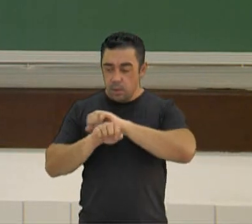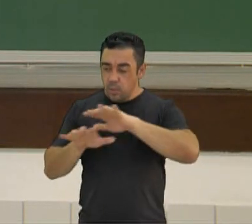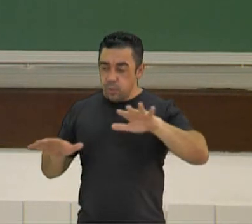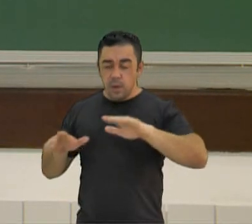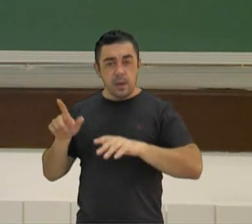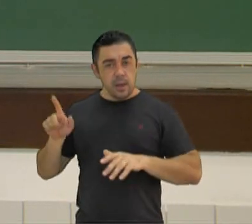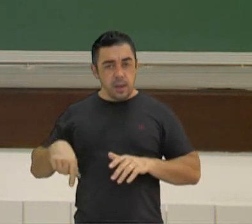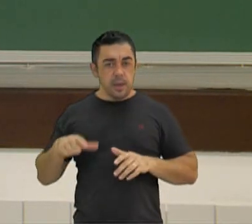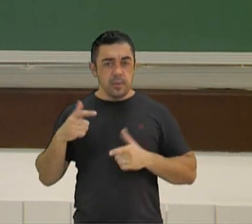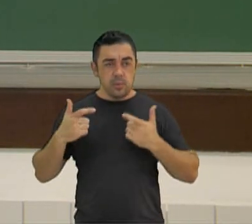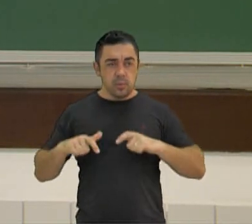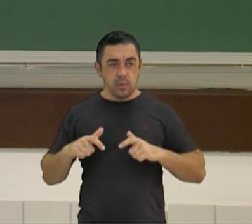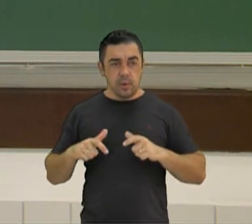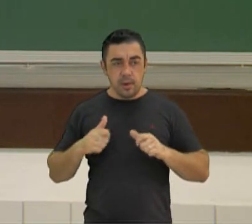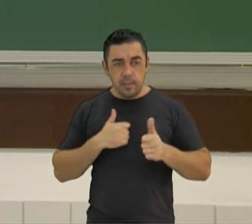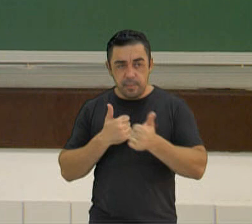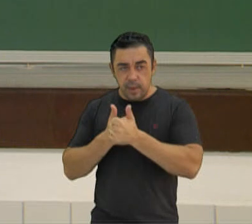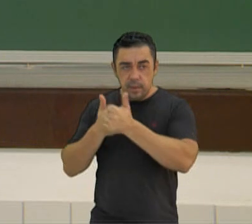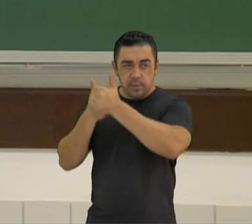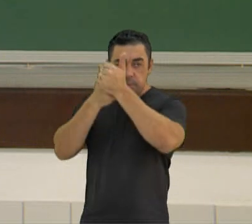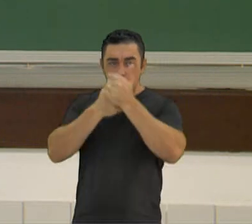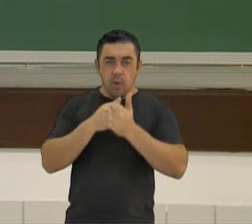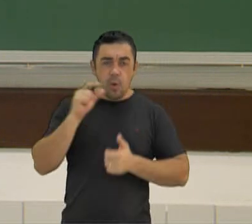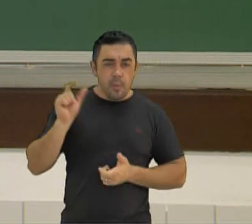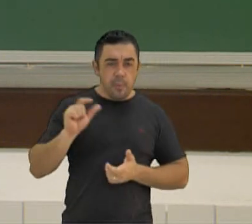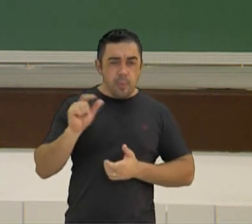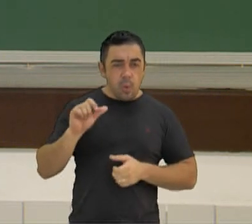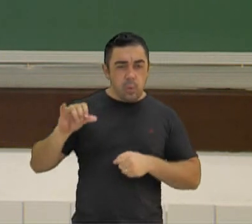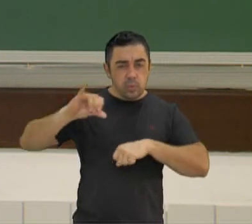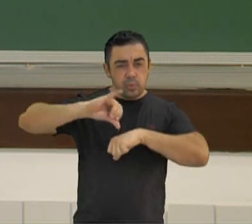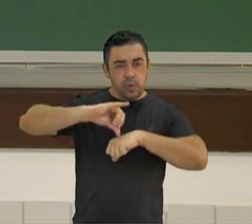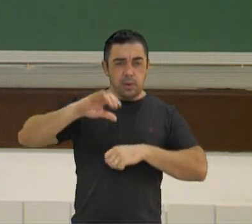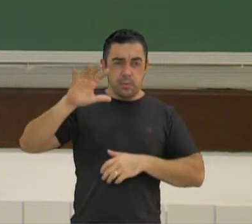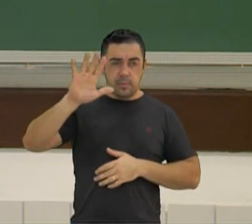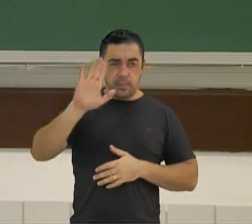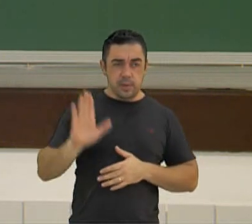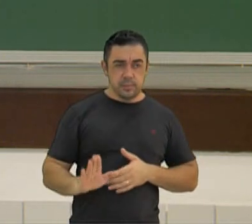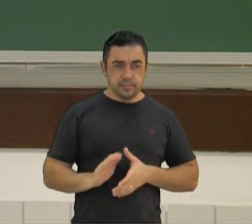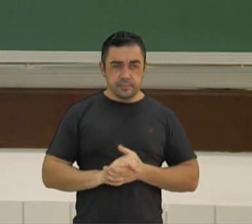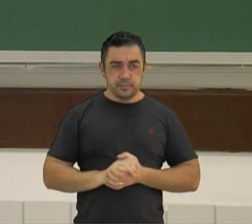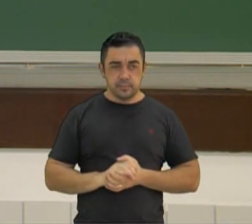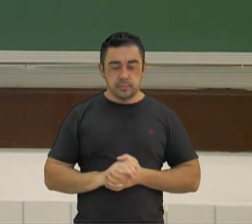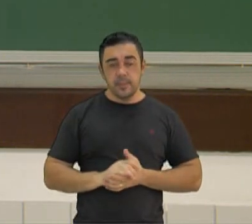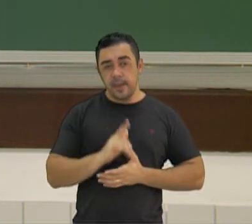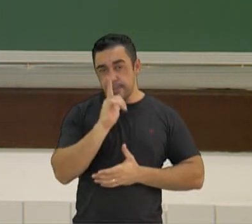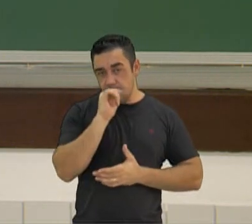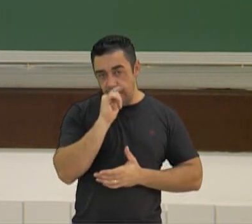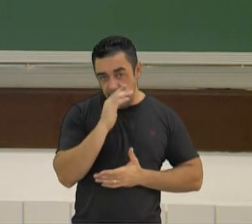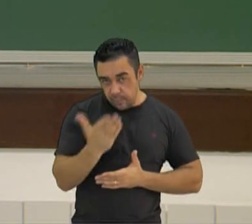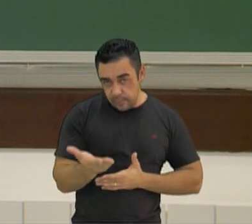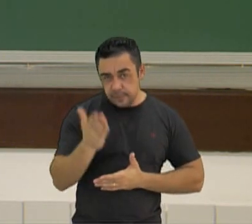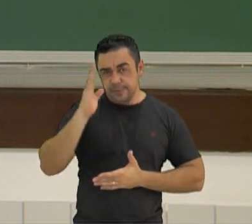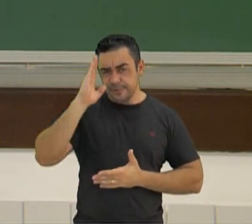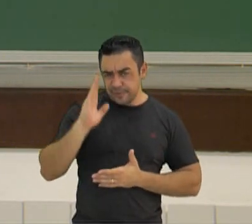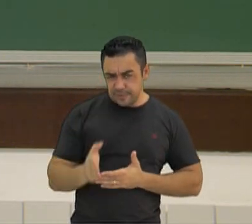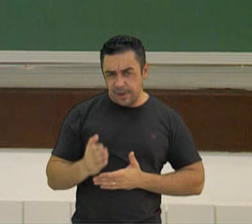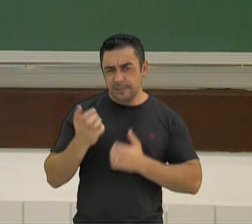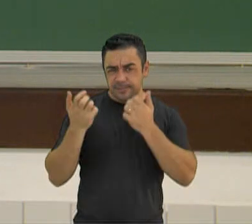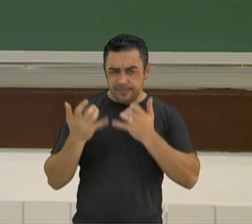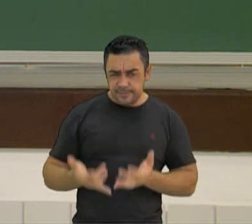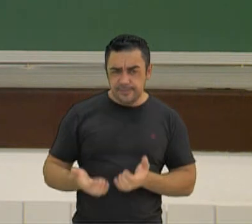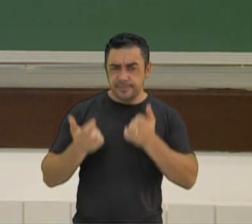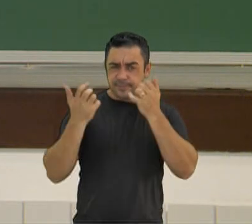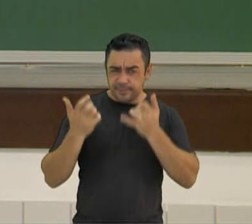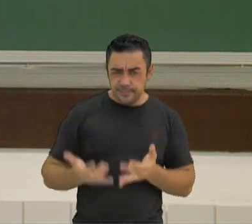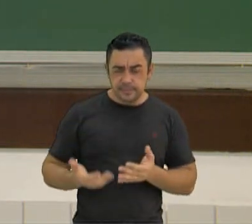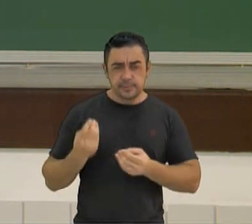nas áreas marginais, pouco concentrado no centro do Brasil. A hidrelétrica, já comentada em outros momentos, falamos